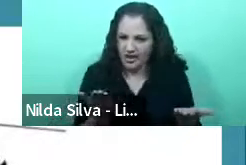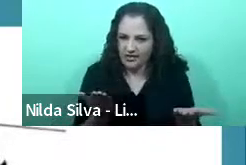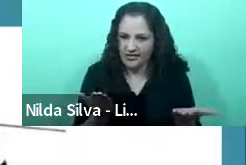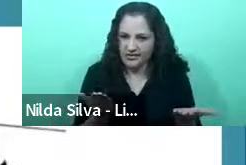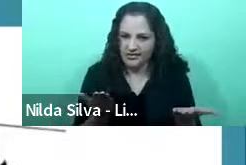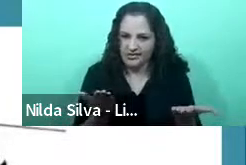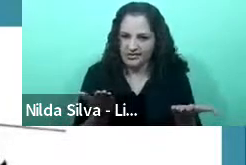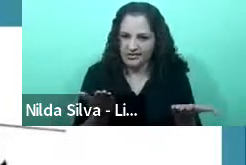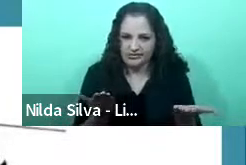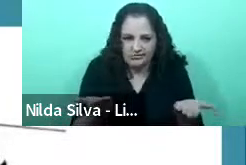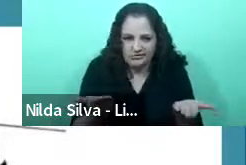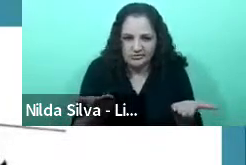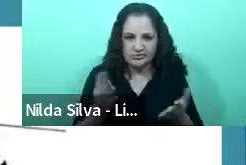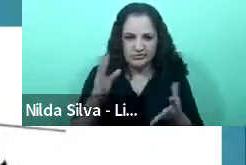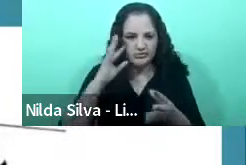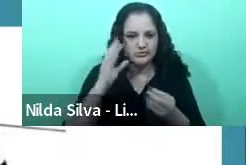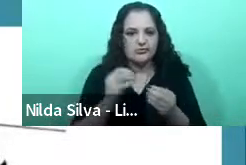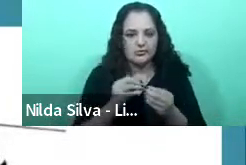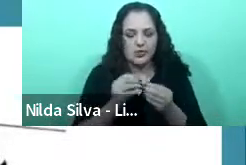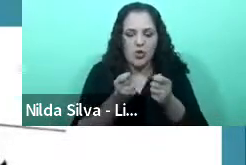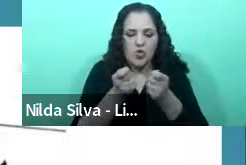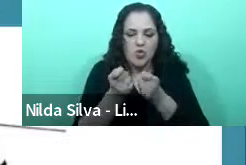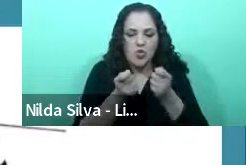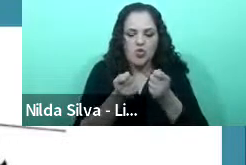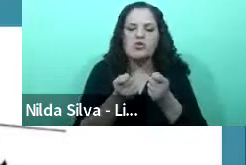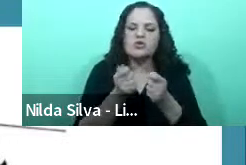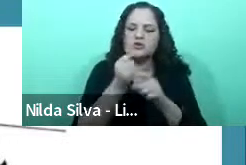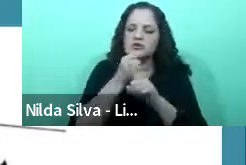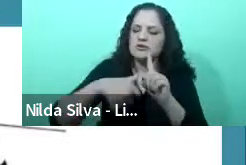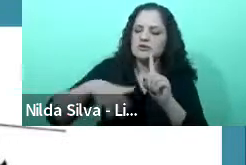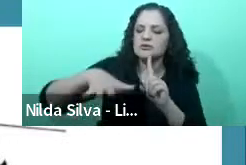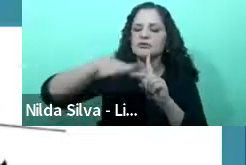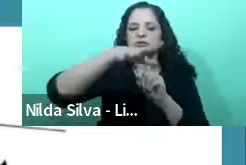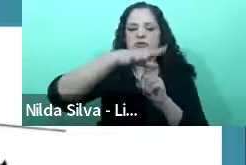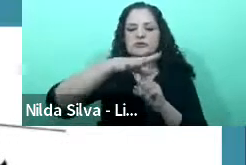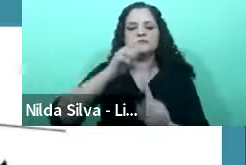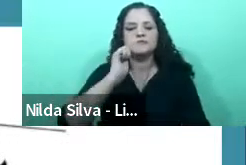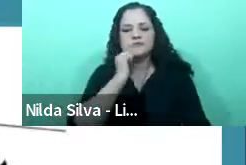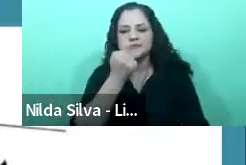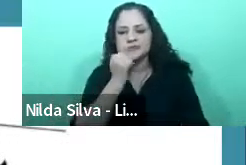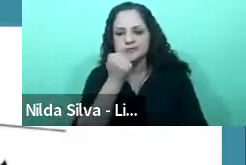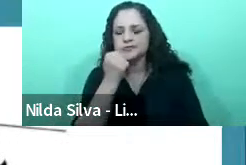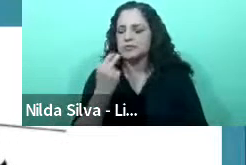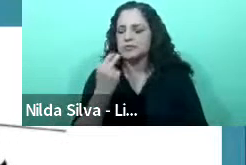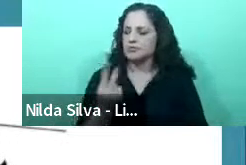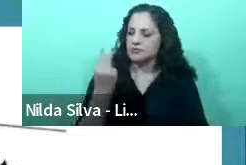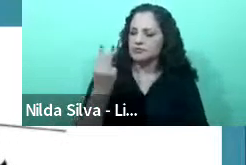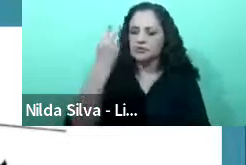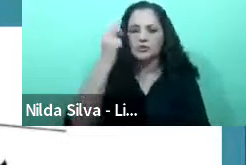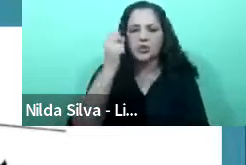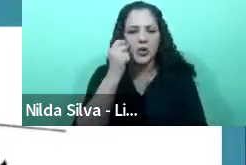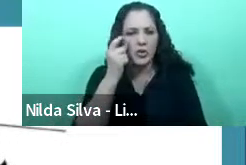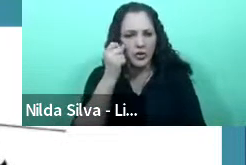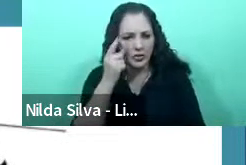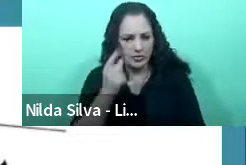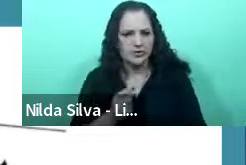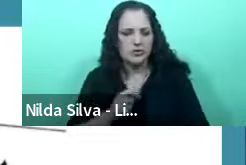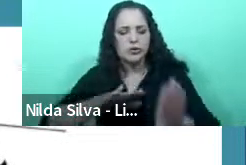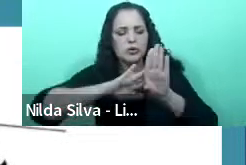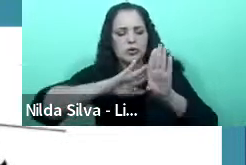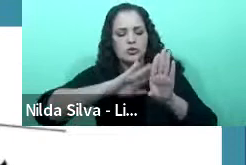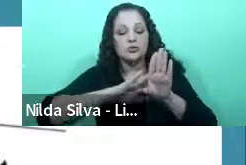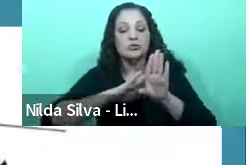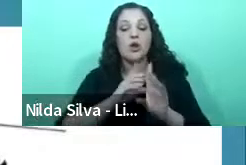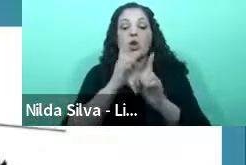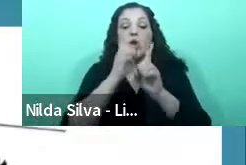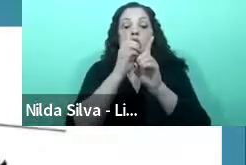Então, a economia, a sociedade, a ciência, os valores culturais e subjetivos, eles se encontram